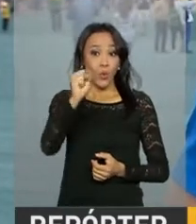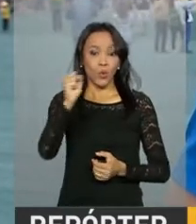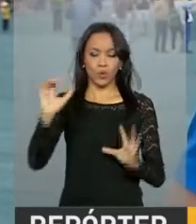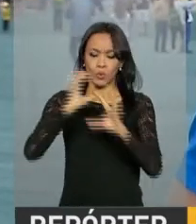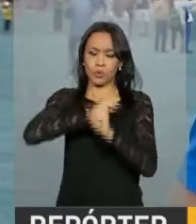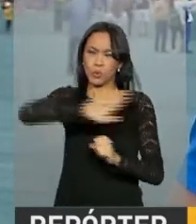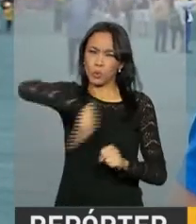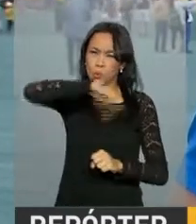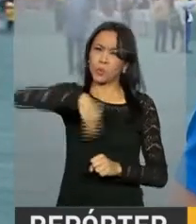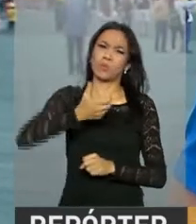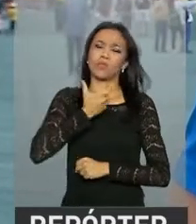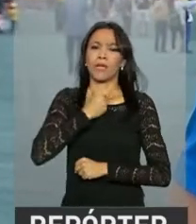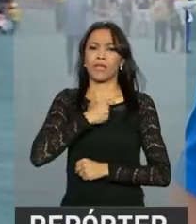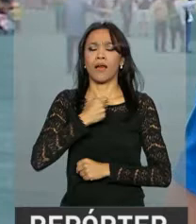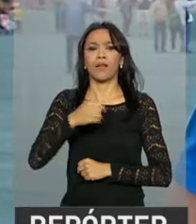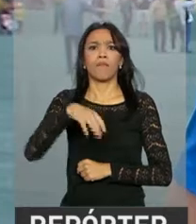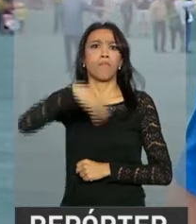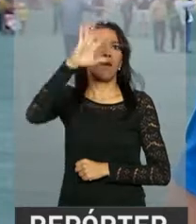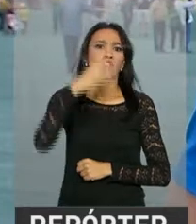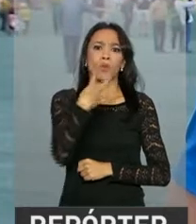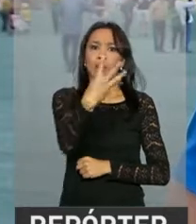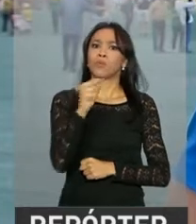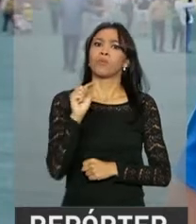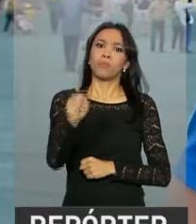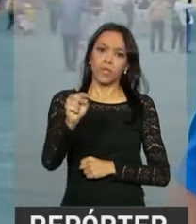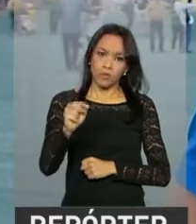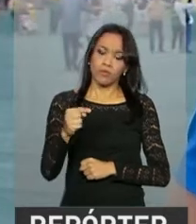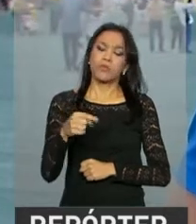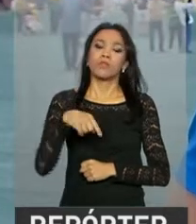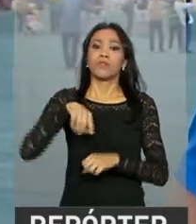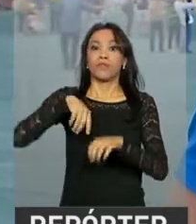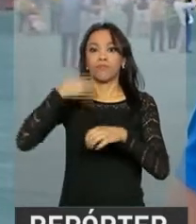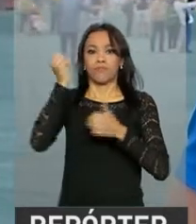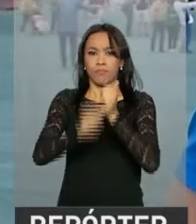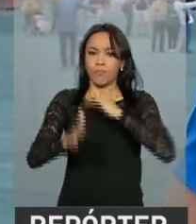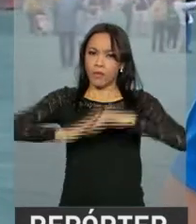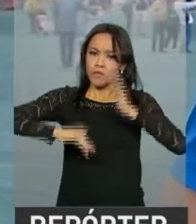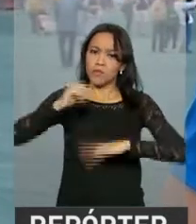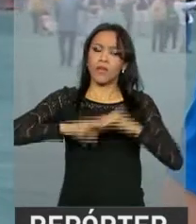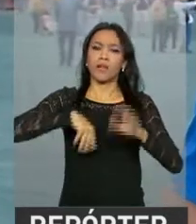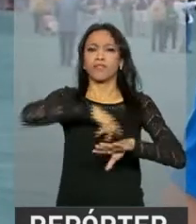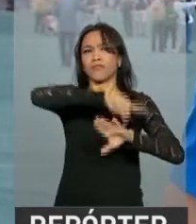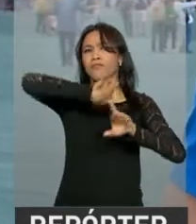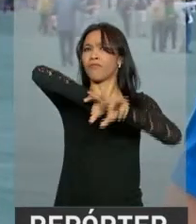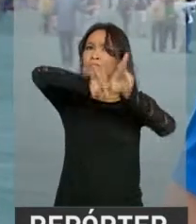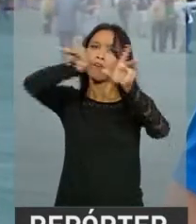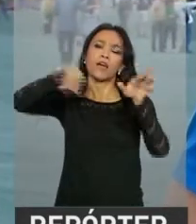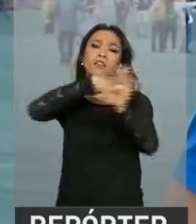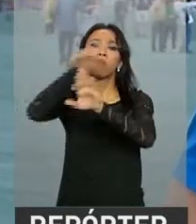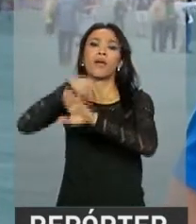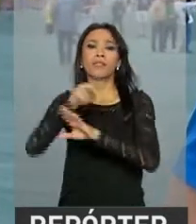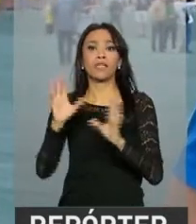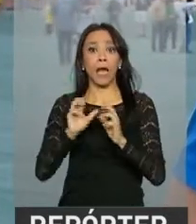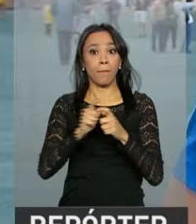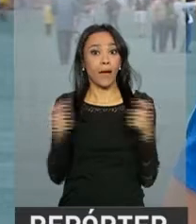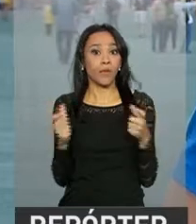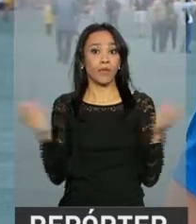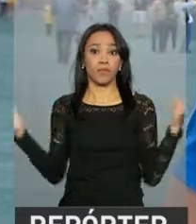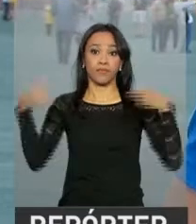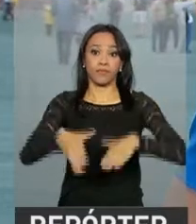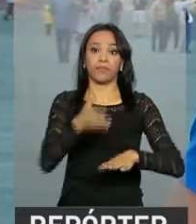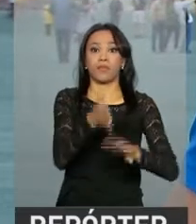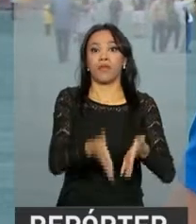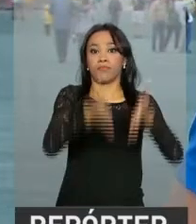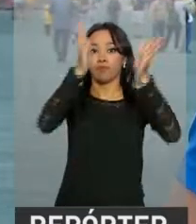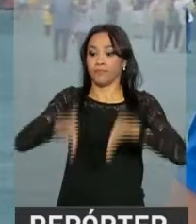mais de 4000 atletas de 160 países boa parte deles está hospedada aqui na Vila Olímpica e as competições